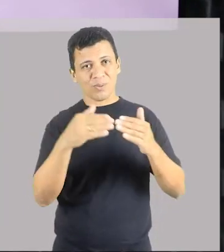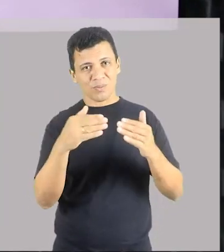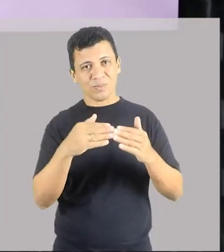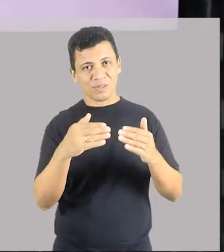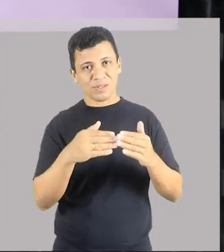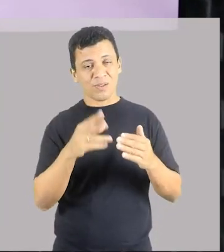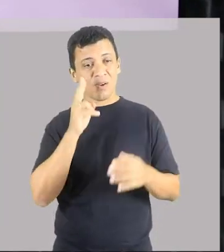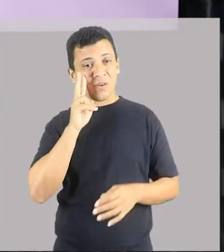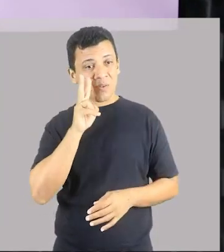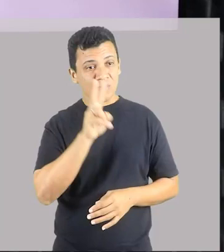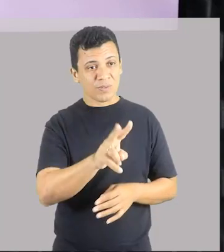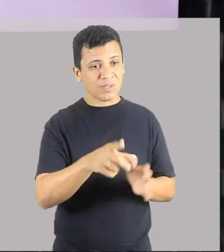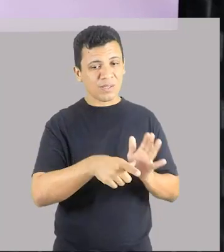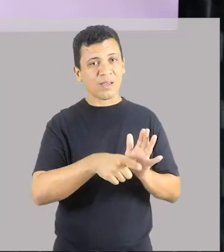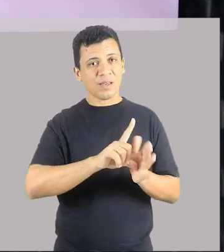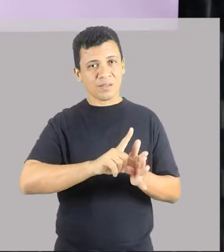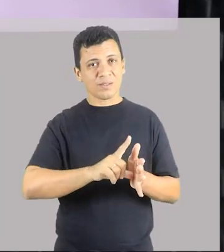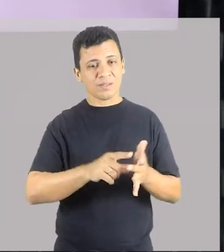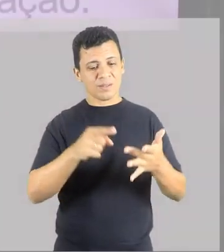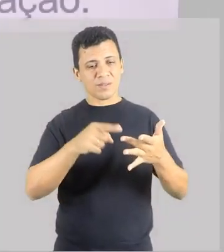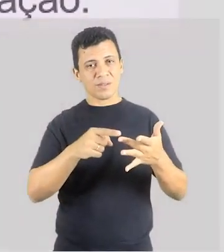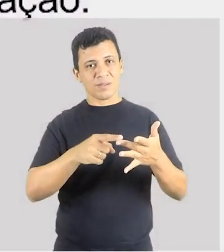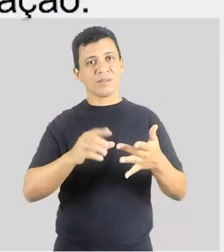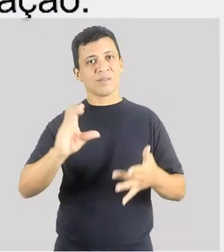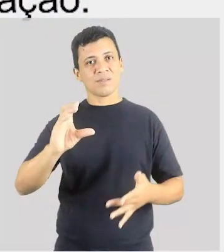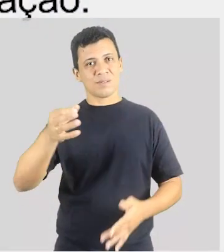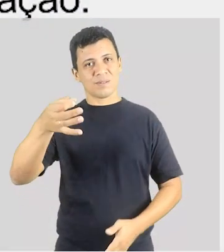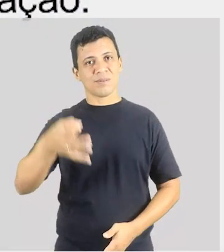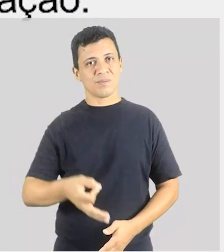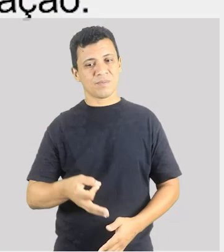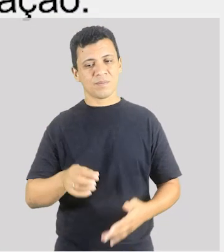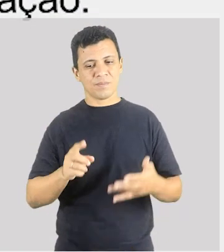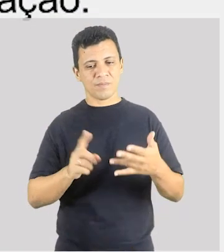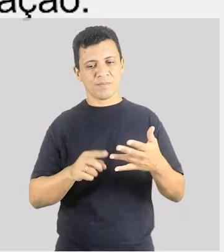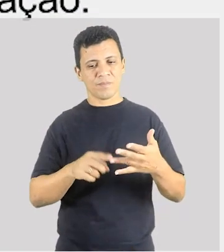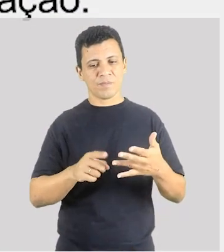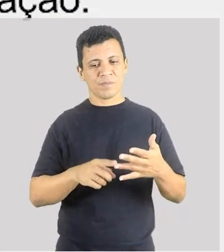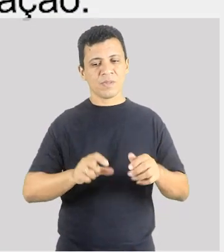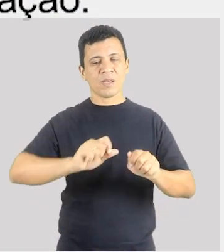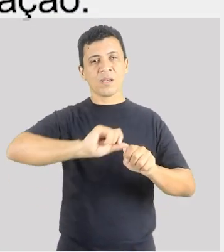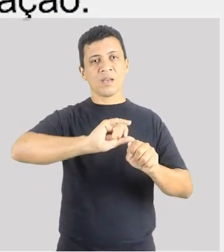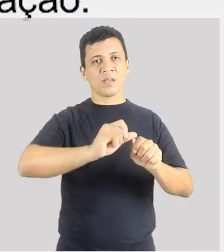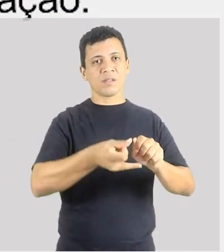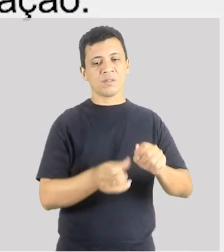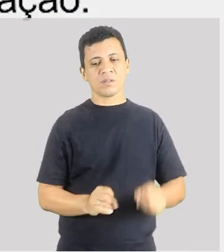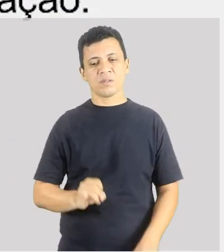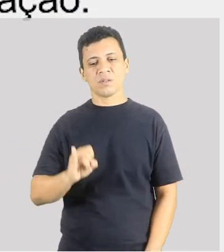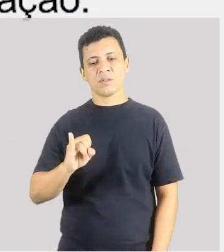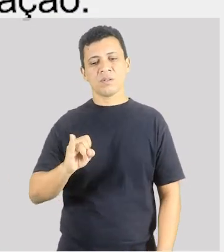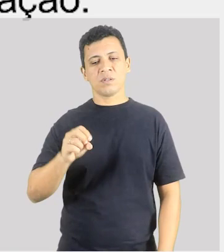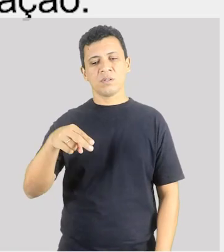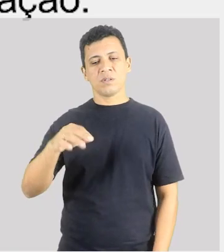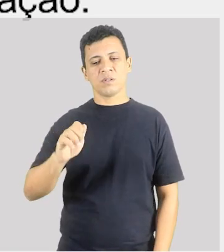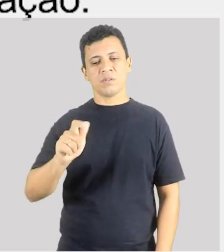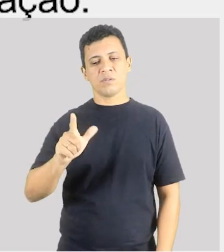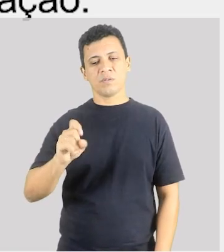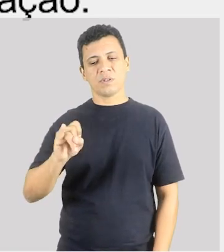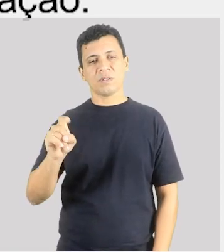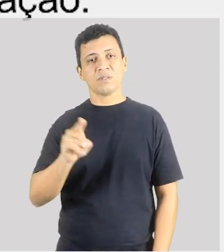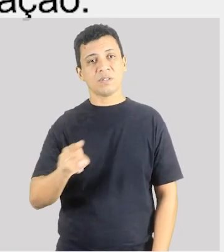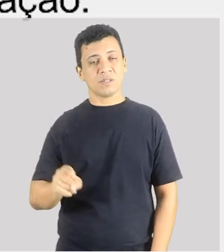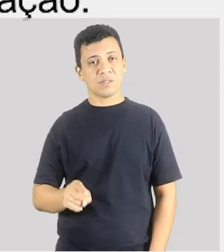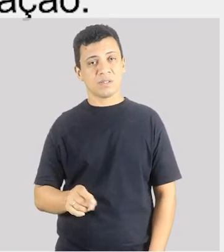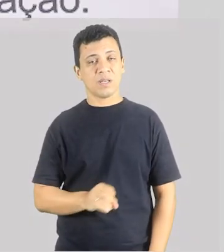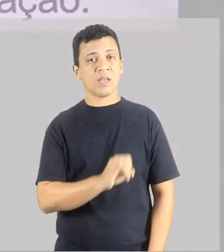com antecedência então confere a letra C a letra D no adjetivo infeliz o prefixo I